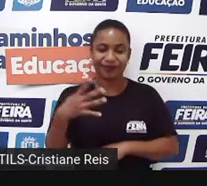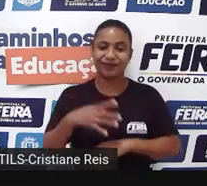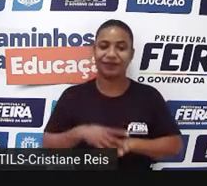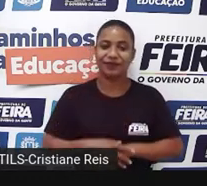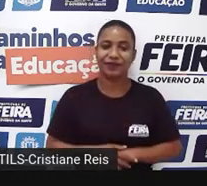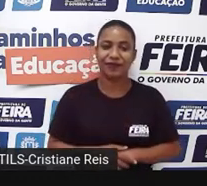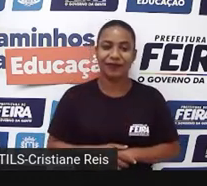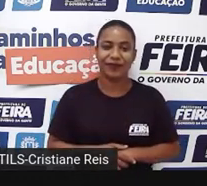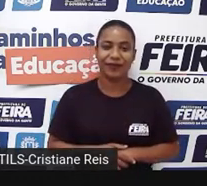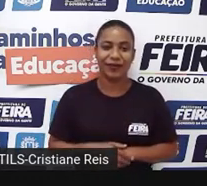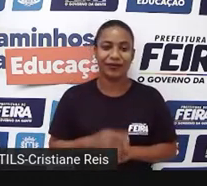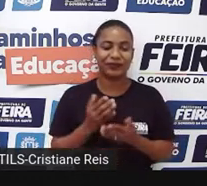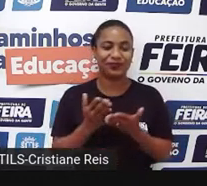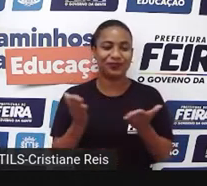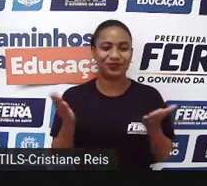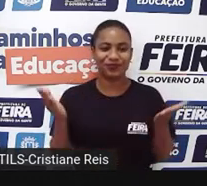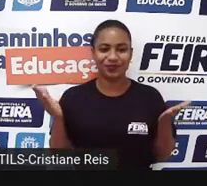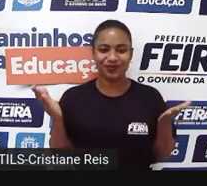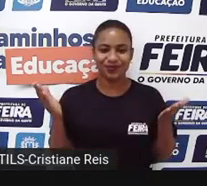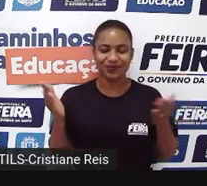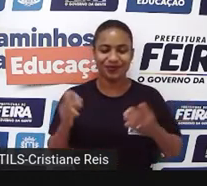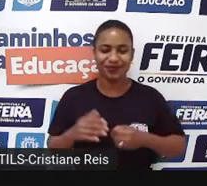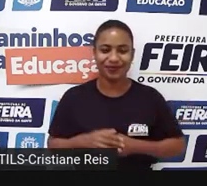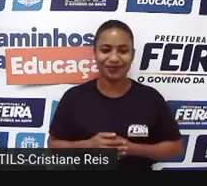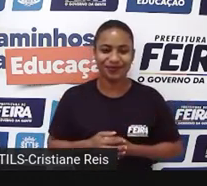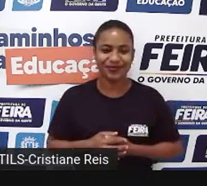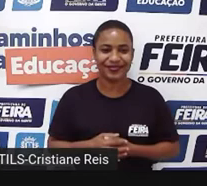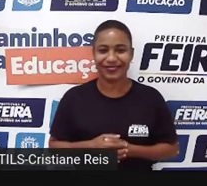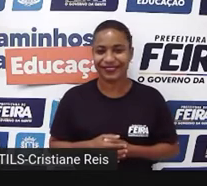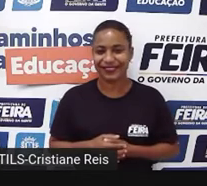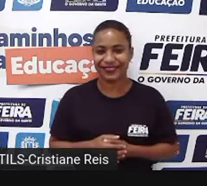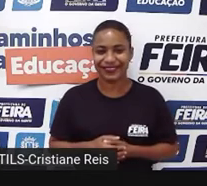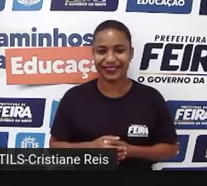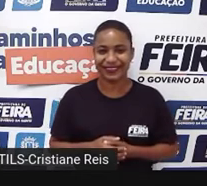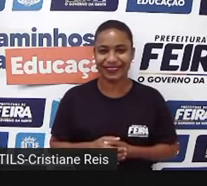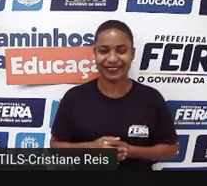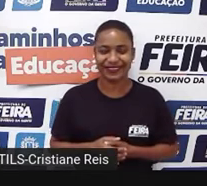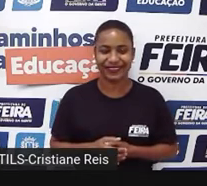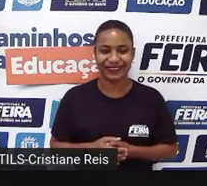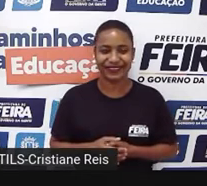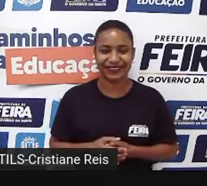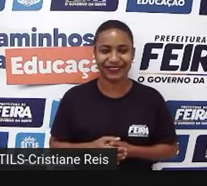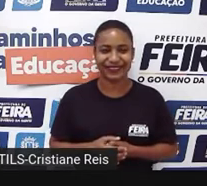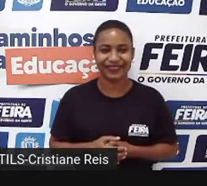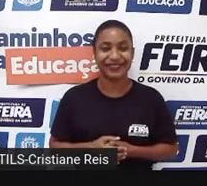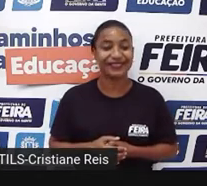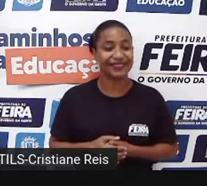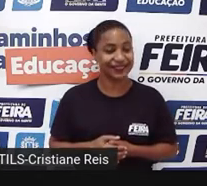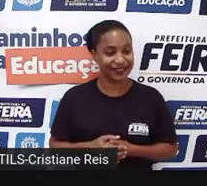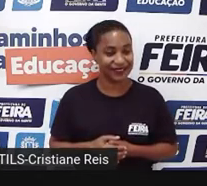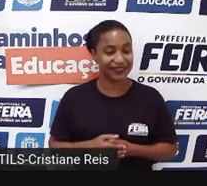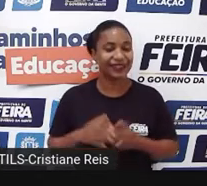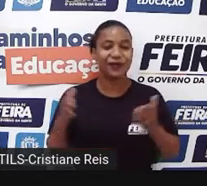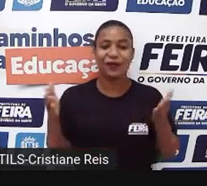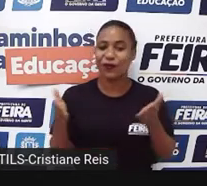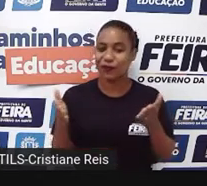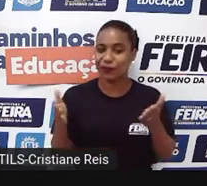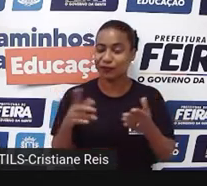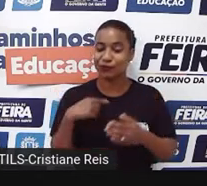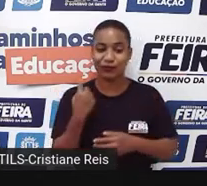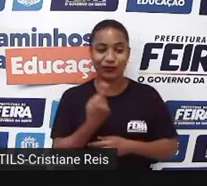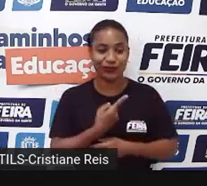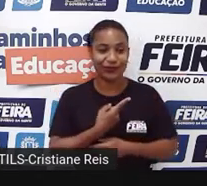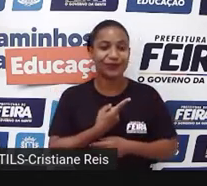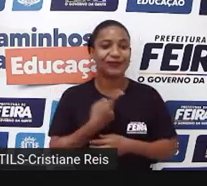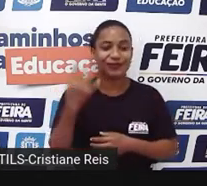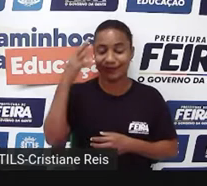Today, we're talking about the birth of cinema and simple future tense. E hoje, nós vamos